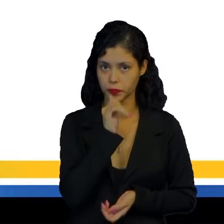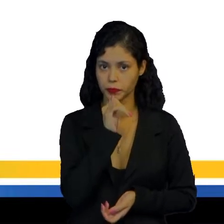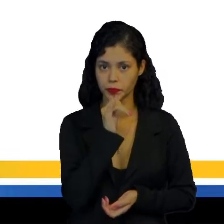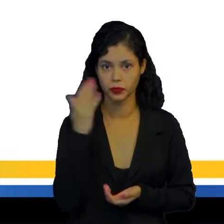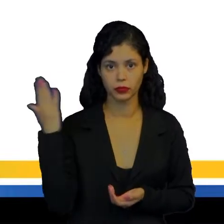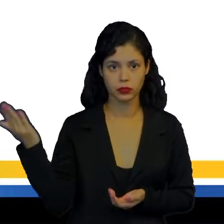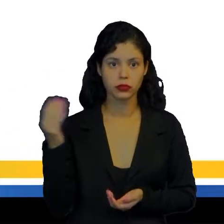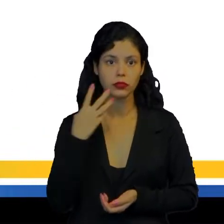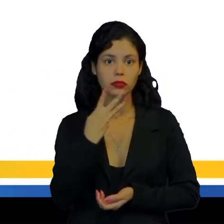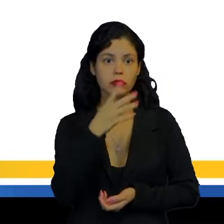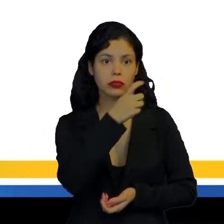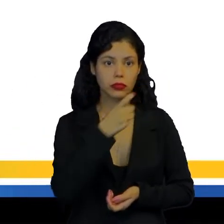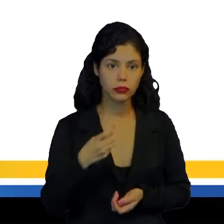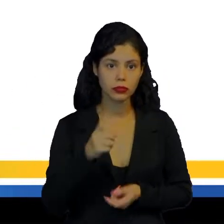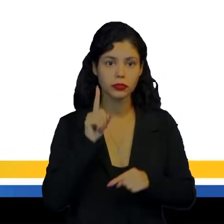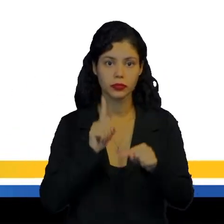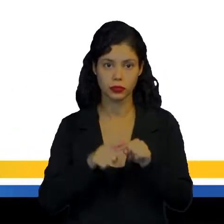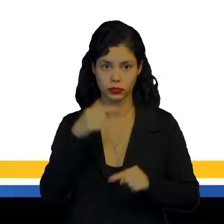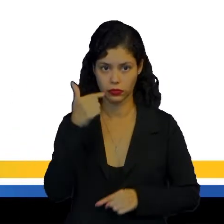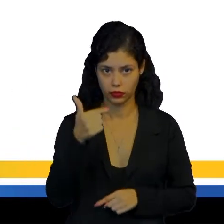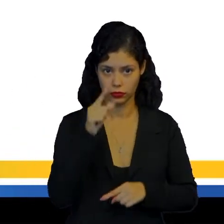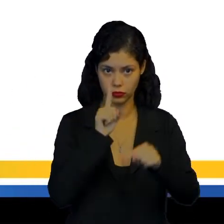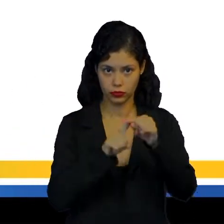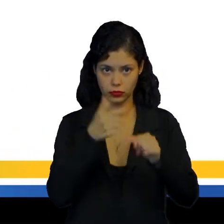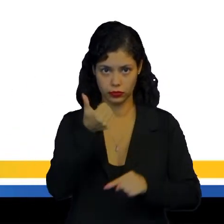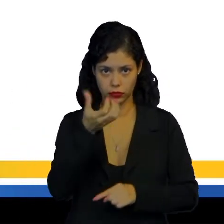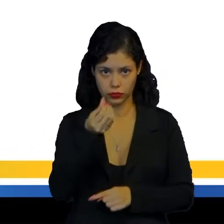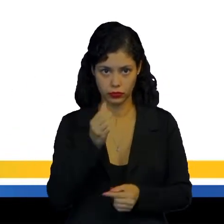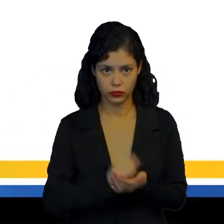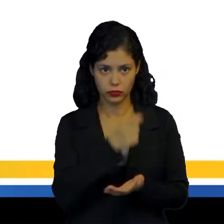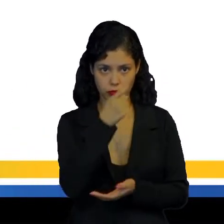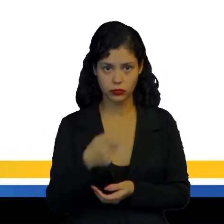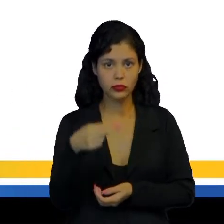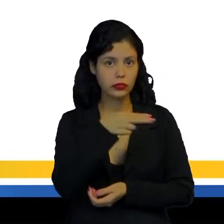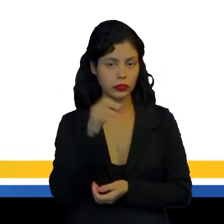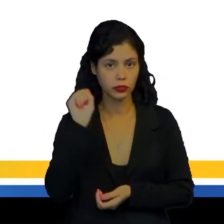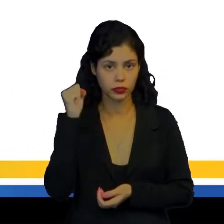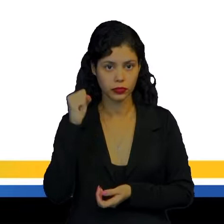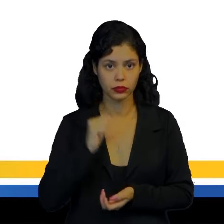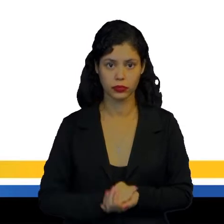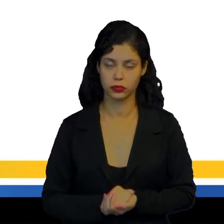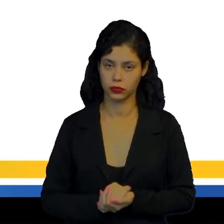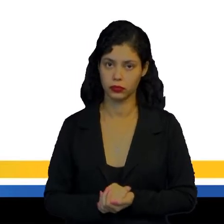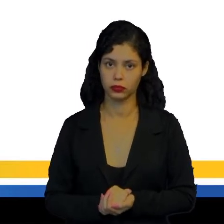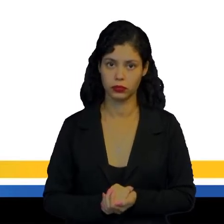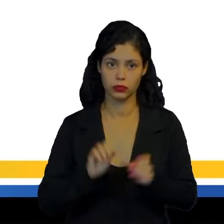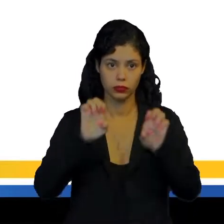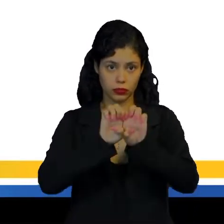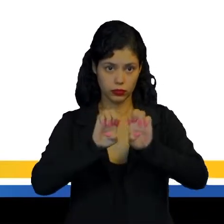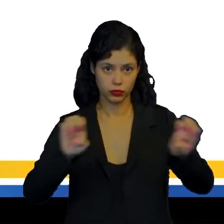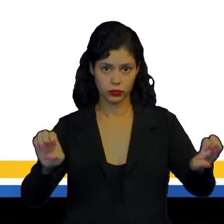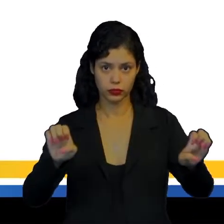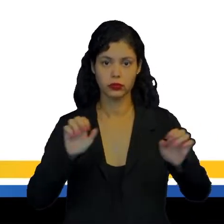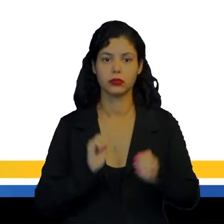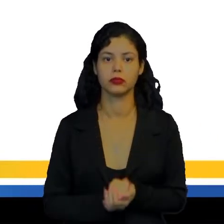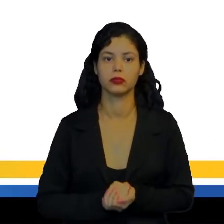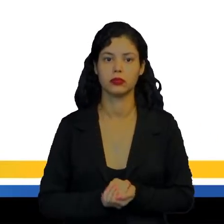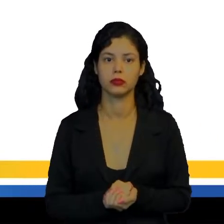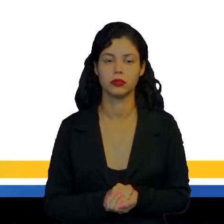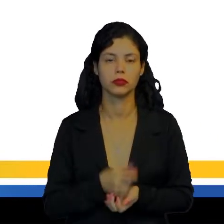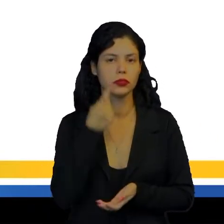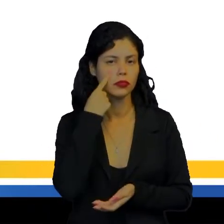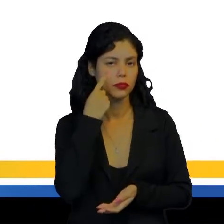aí, 4x mais 2 mais 16x igual a 8. É uma equação, tá?